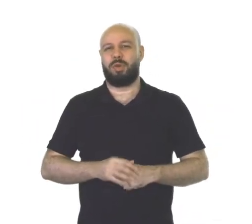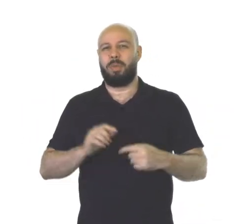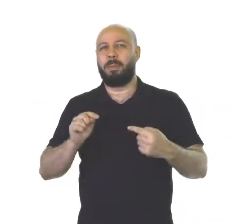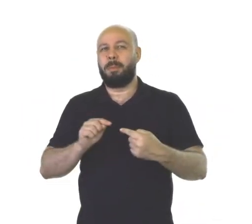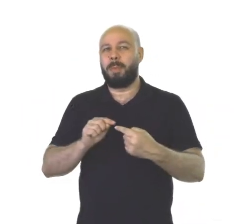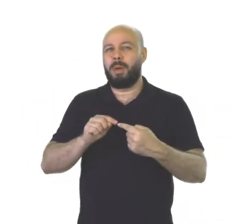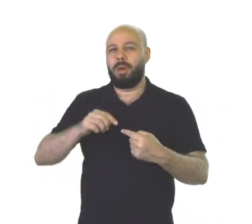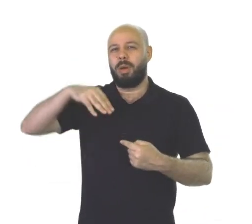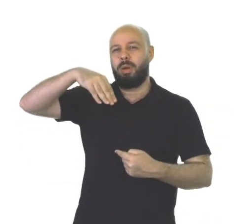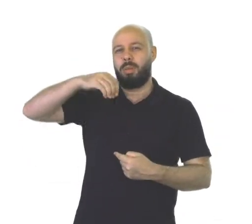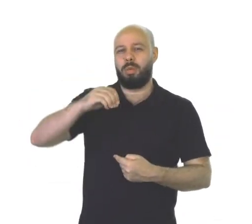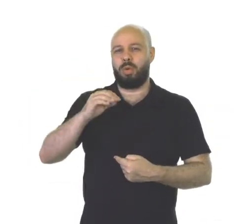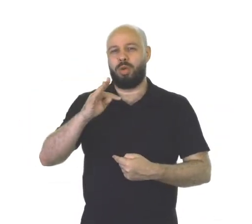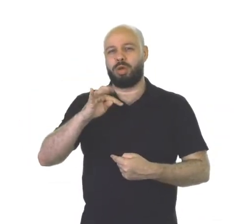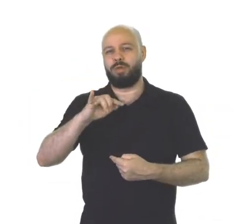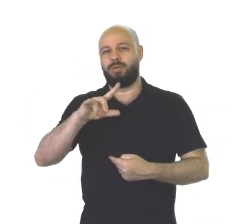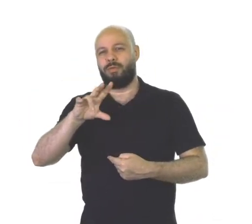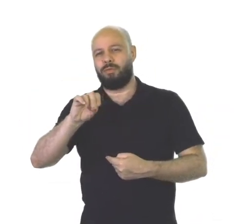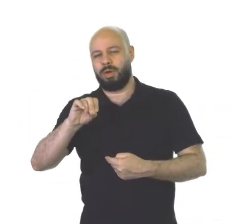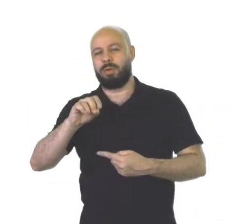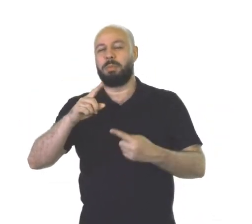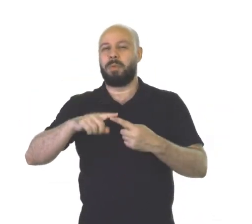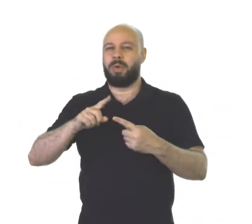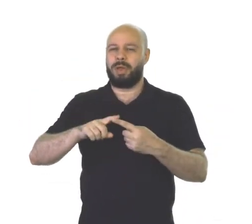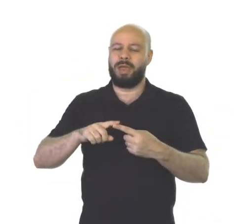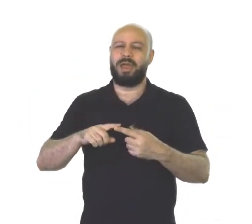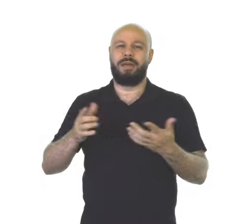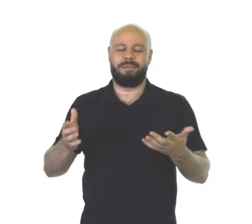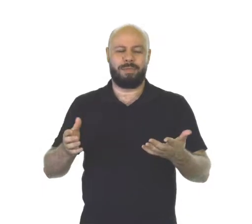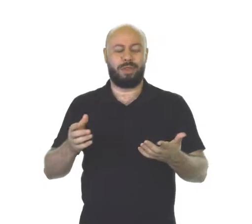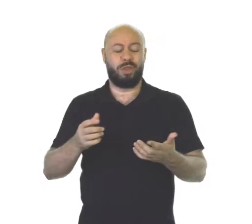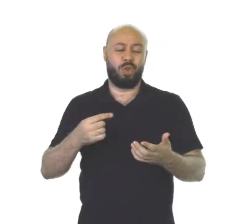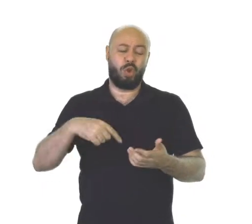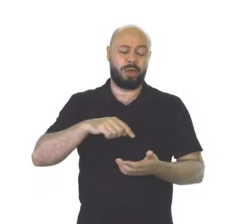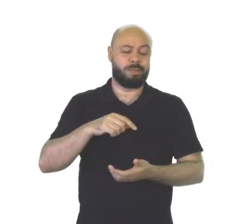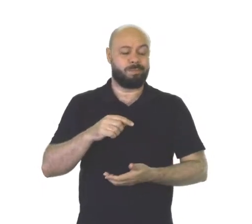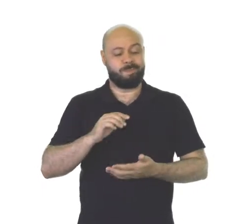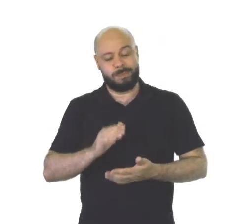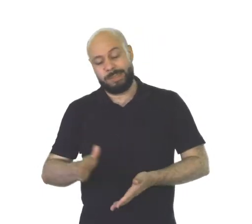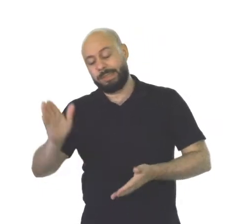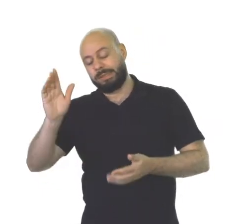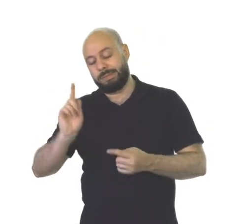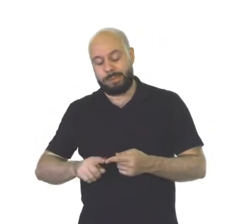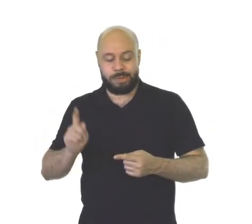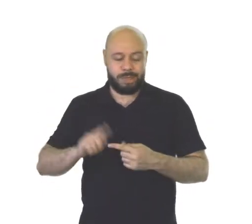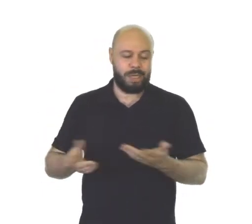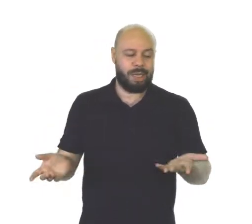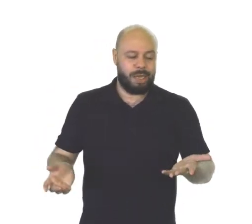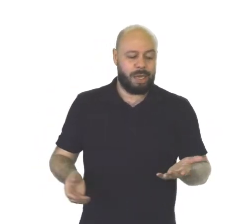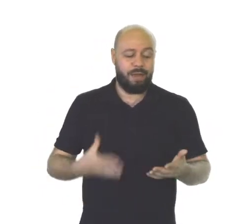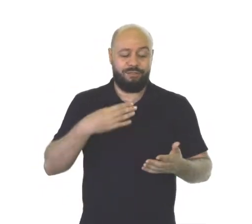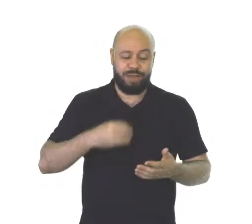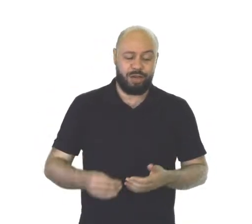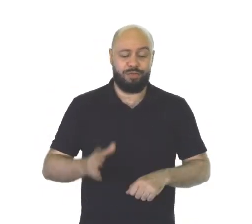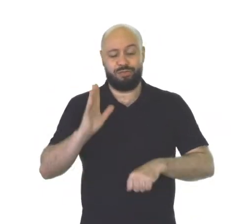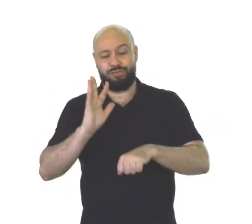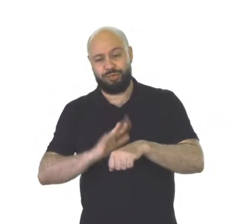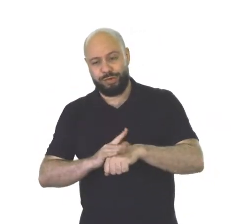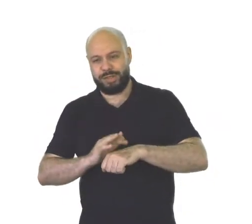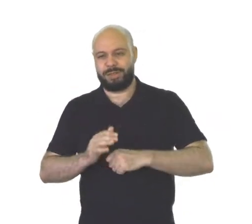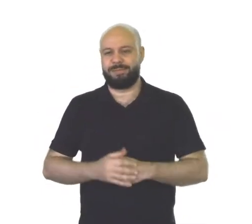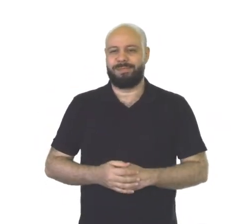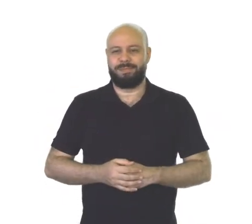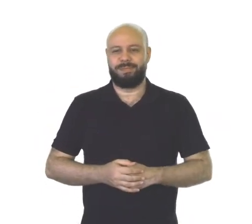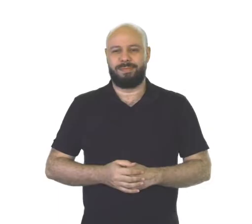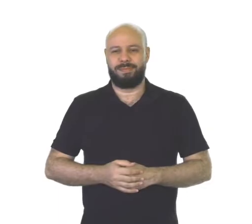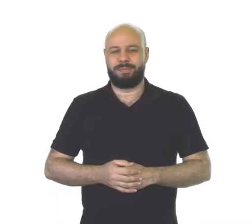porque nós tivemos que sair cedo, porque nossa criança estava doente. Vamos para uma frase aqui no quadro agora, falando,